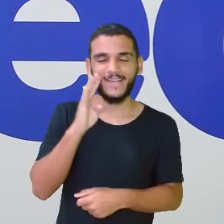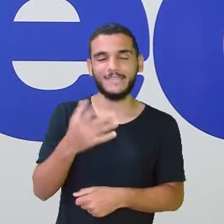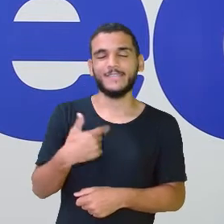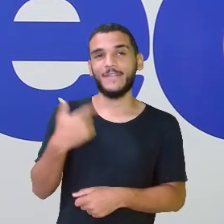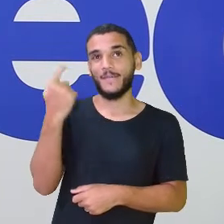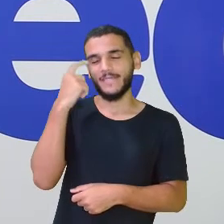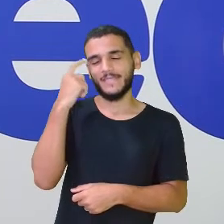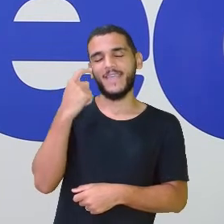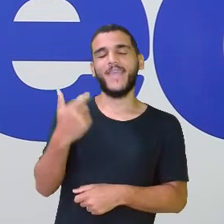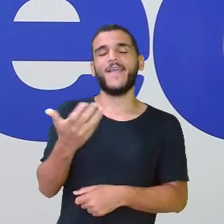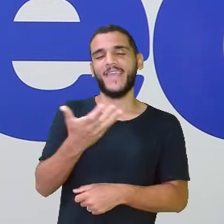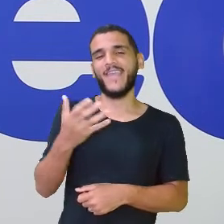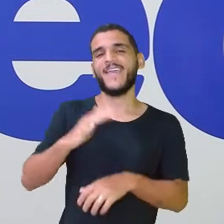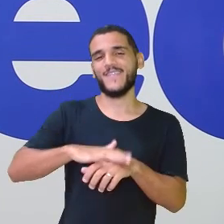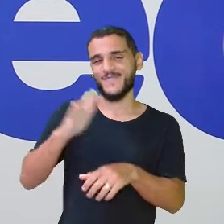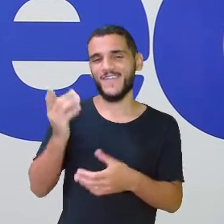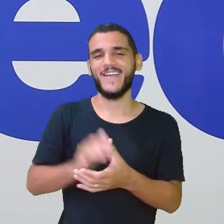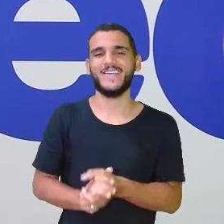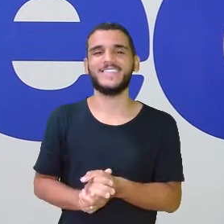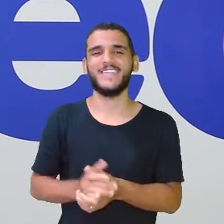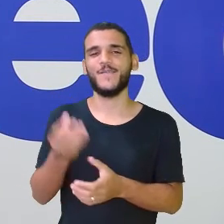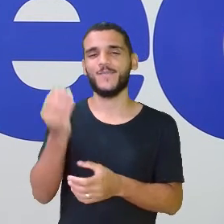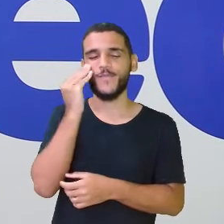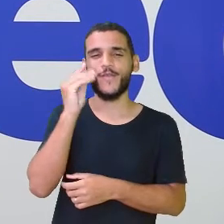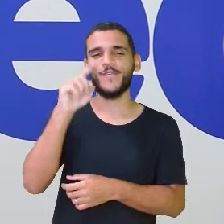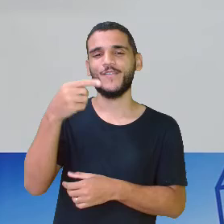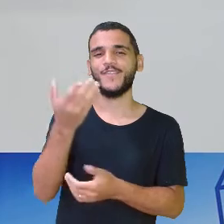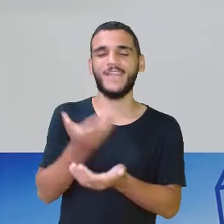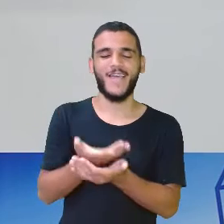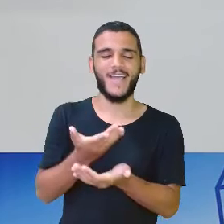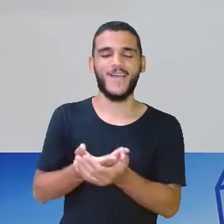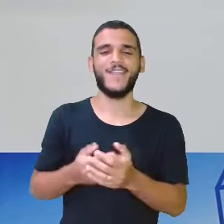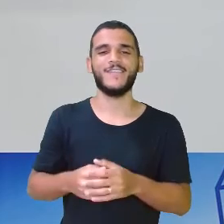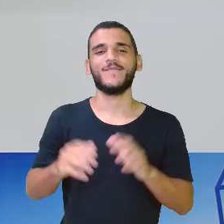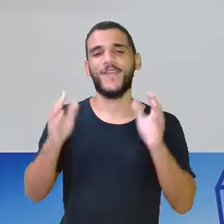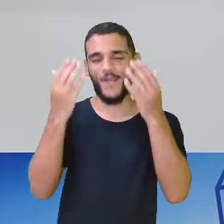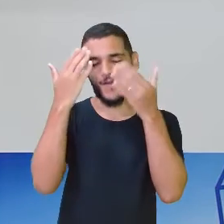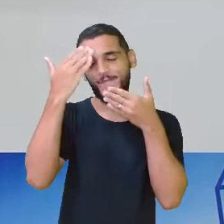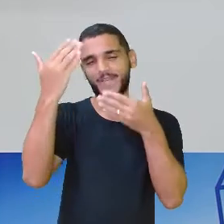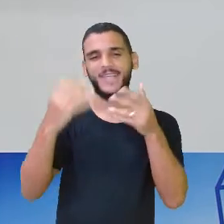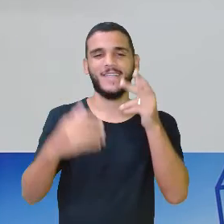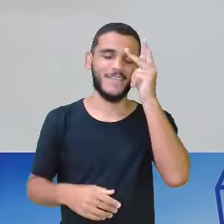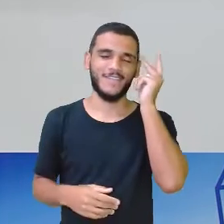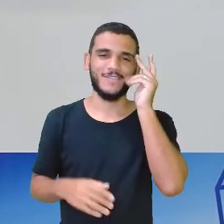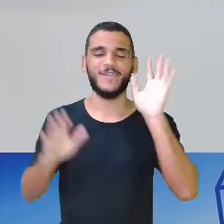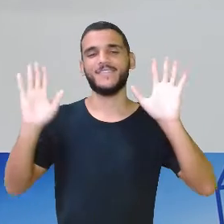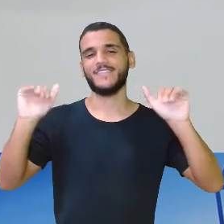quero mais. Um beijo, até a próxima aula. Tchau, tchau. Valeu, Klinsmann.